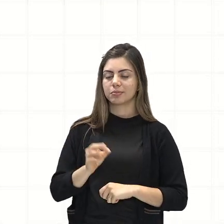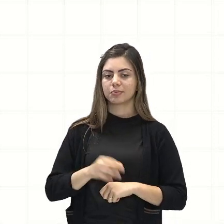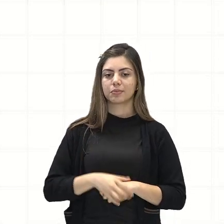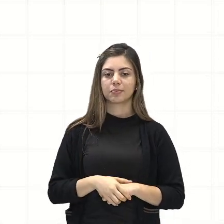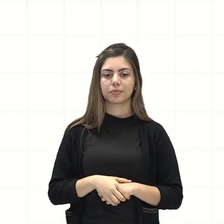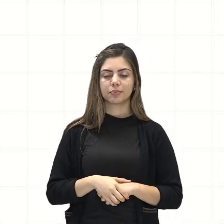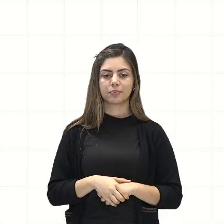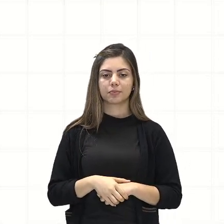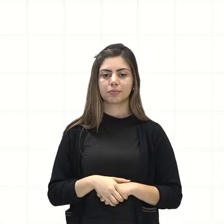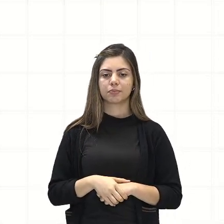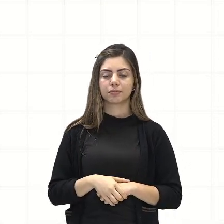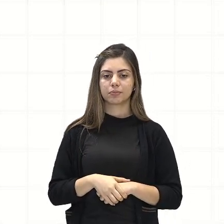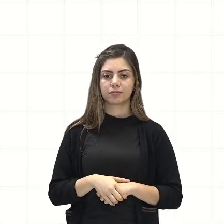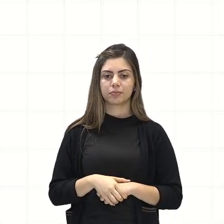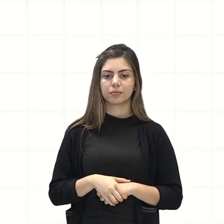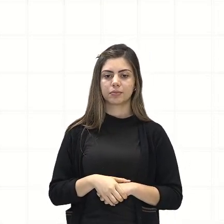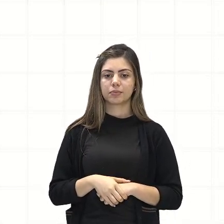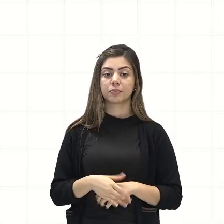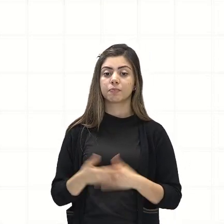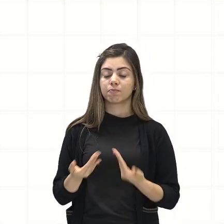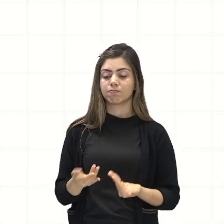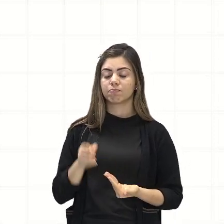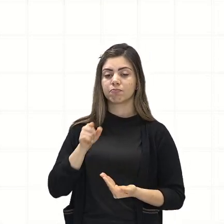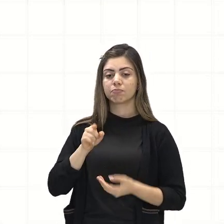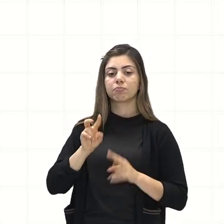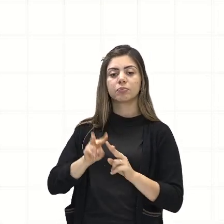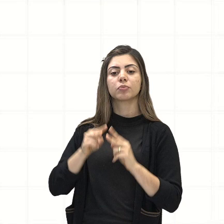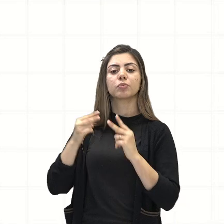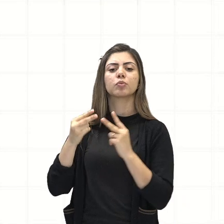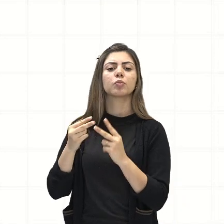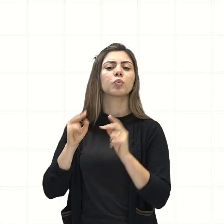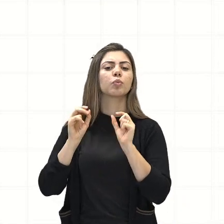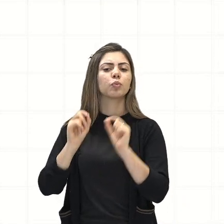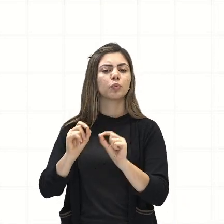volume. Volume é unidade